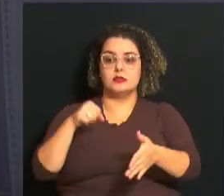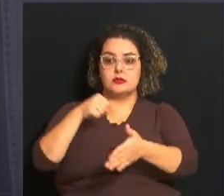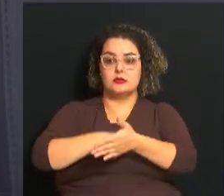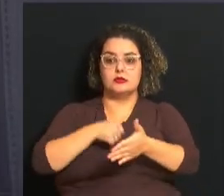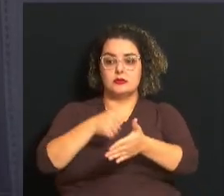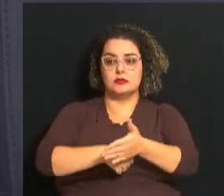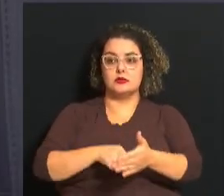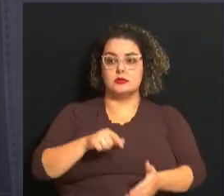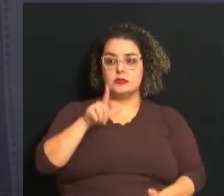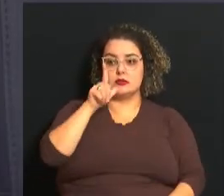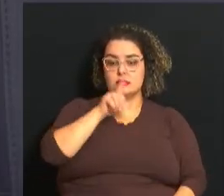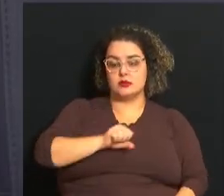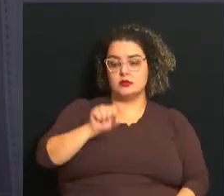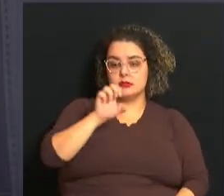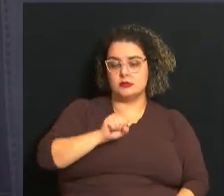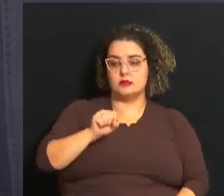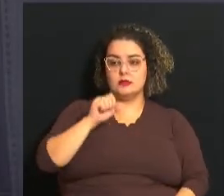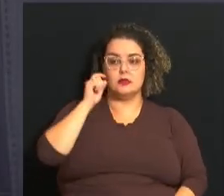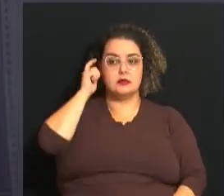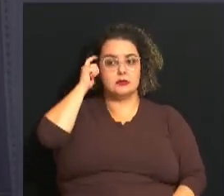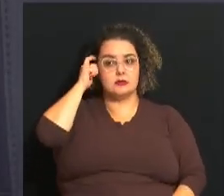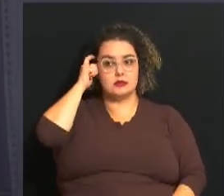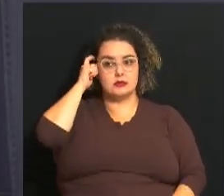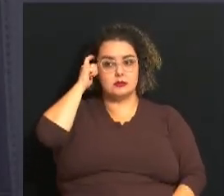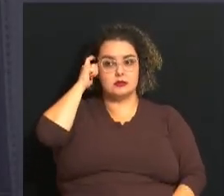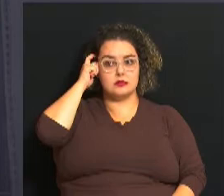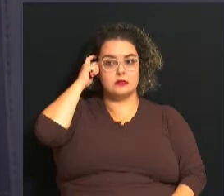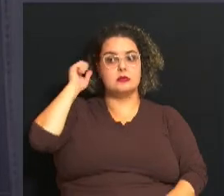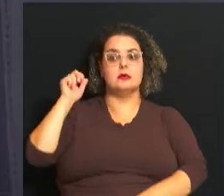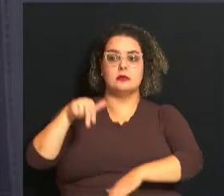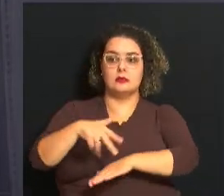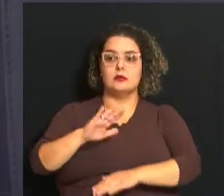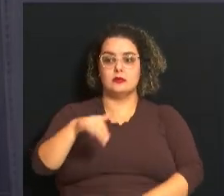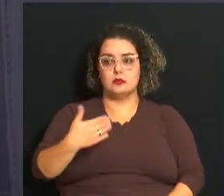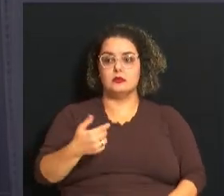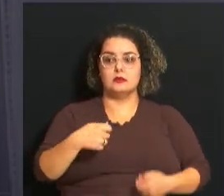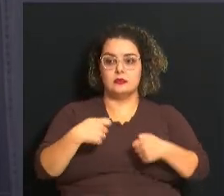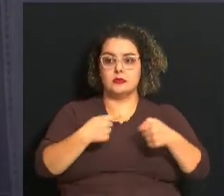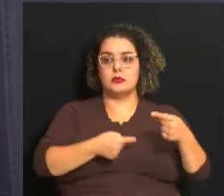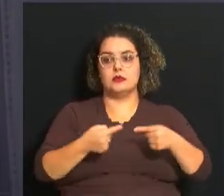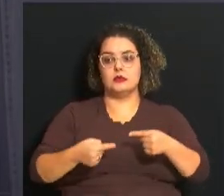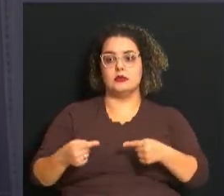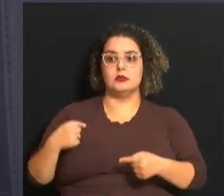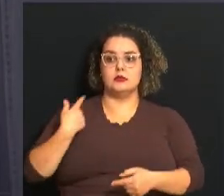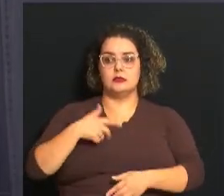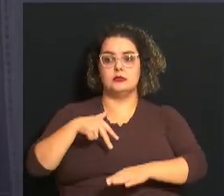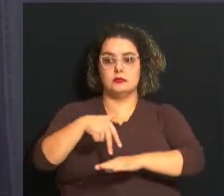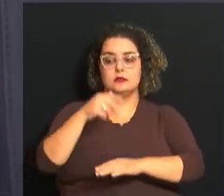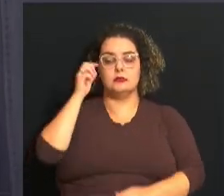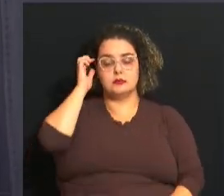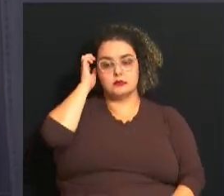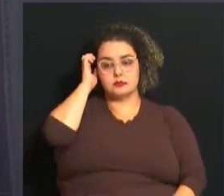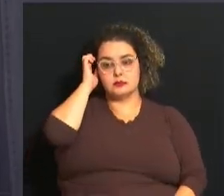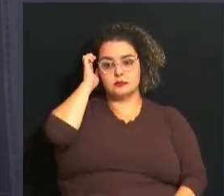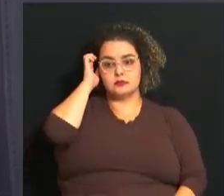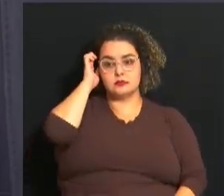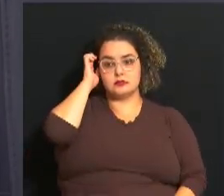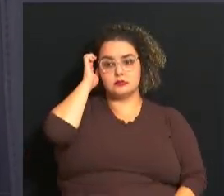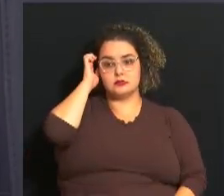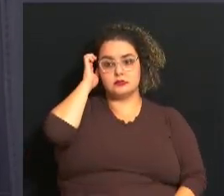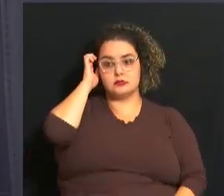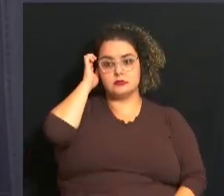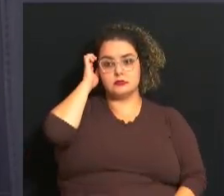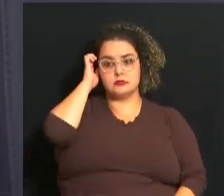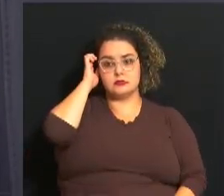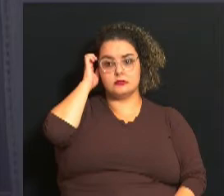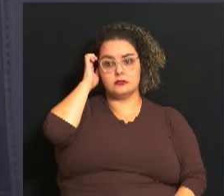em Limeira né a gente se coloca à disposição também para quando precisar esse debate a gente tá aí e aí eu queria dizer o seguinte eu acho que são